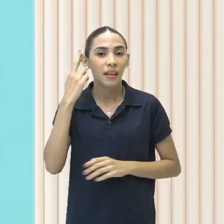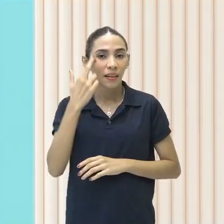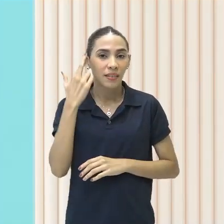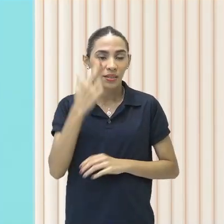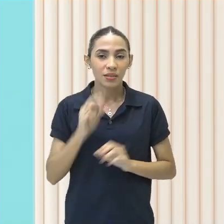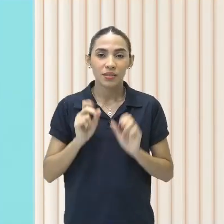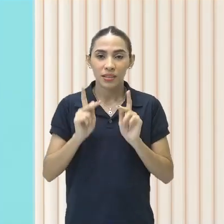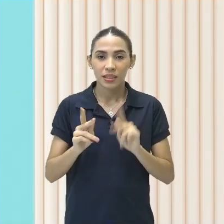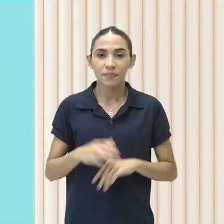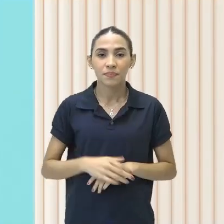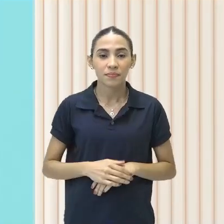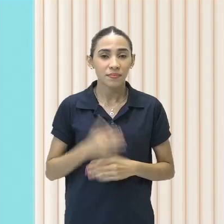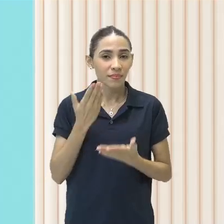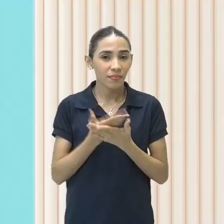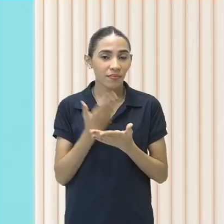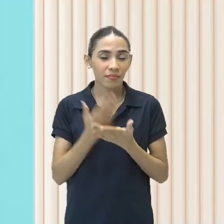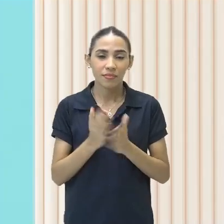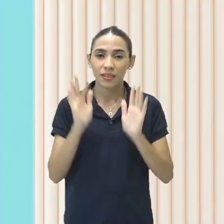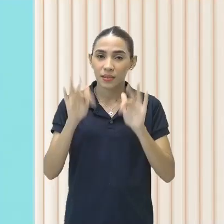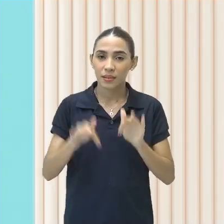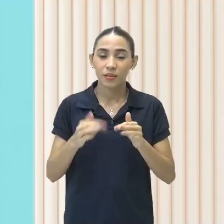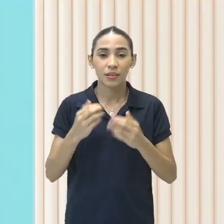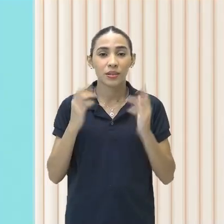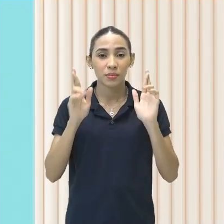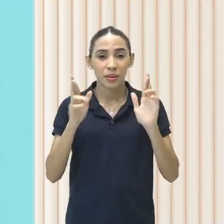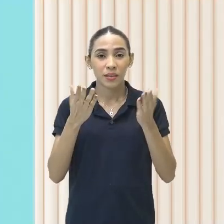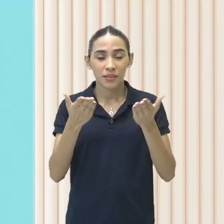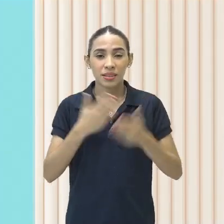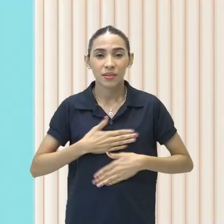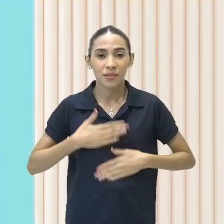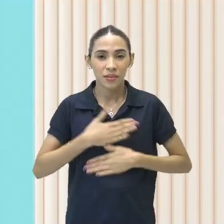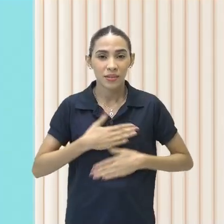refletirem, certo? A nossa aula fica por aqui. Eu espero que vocês tenham